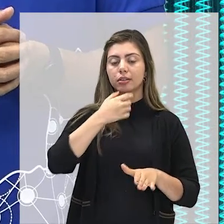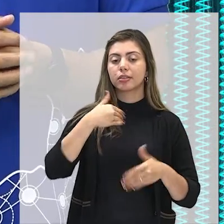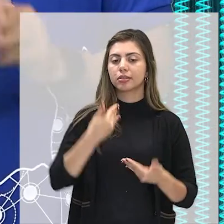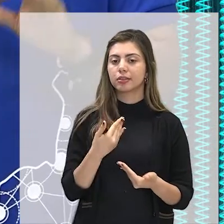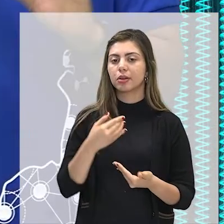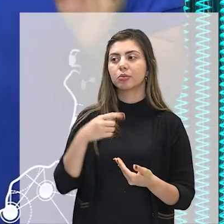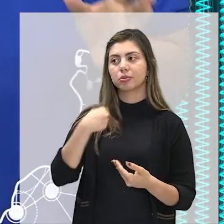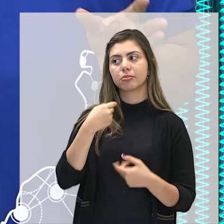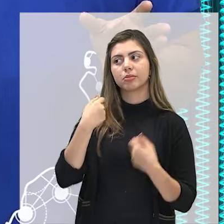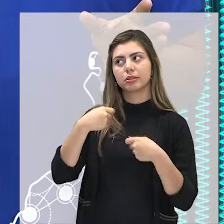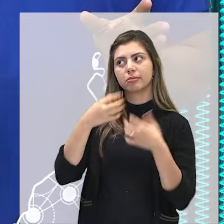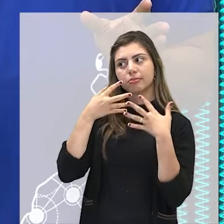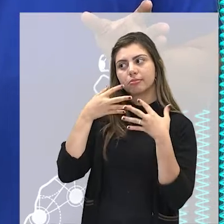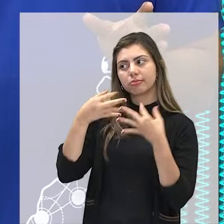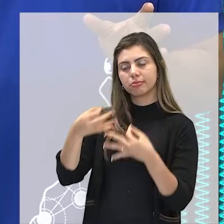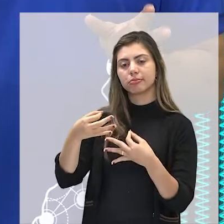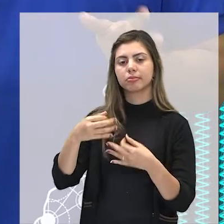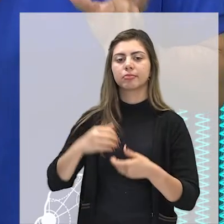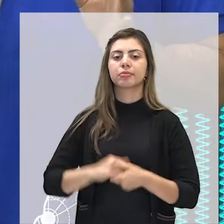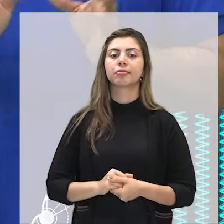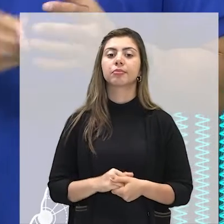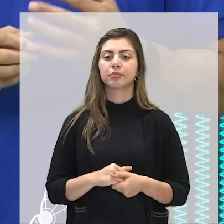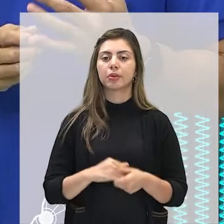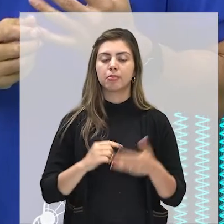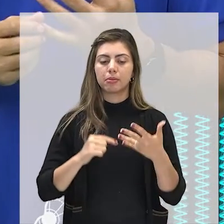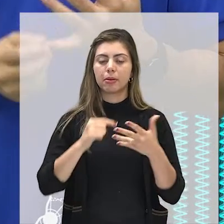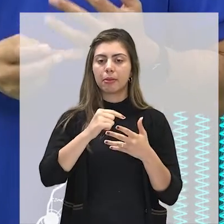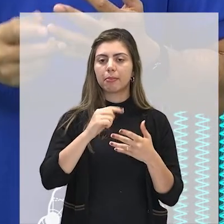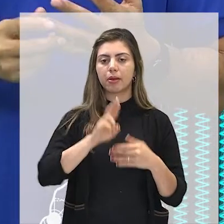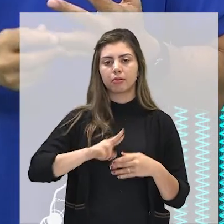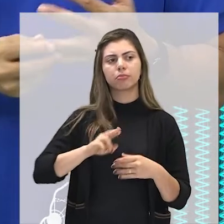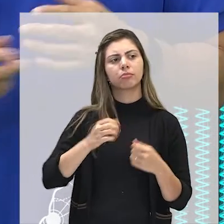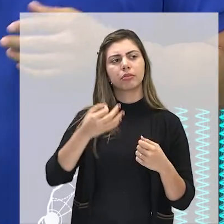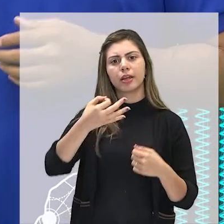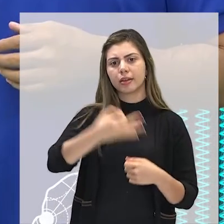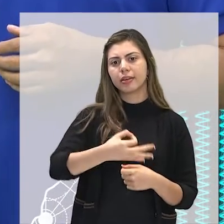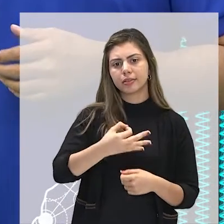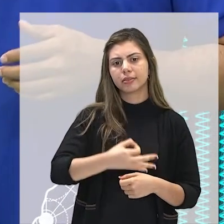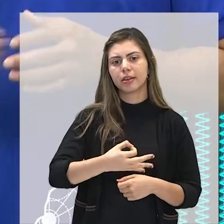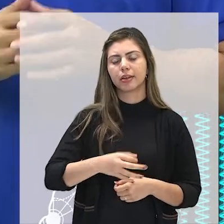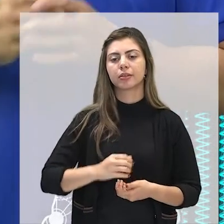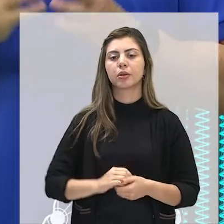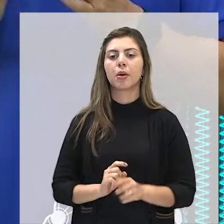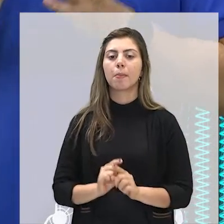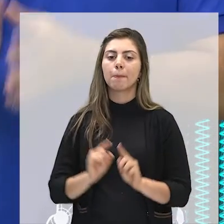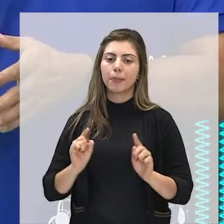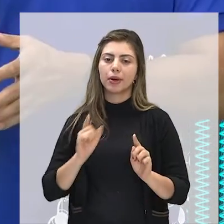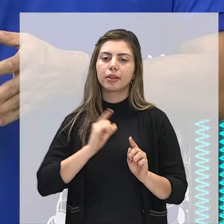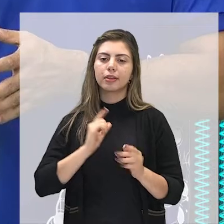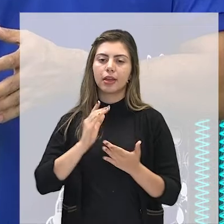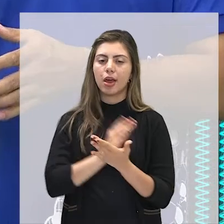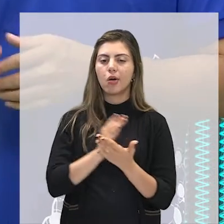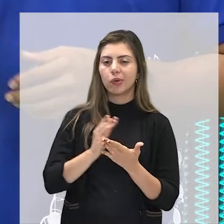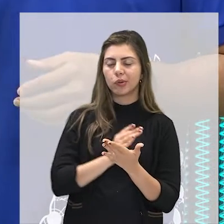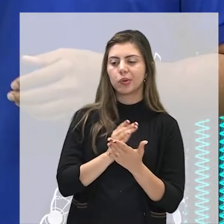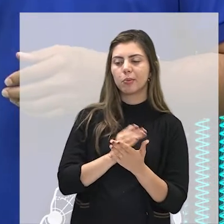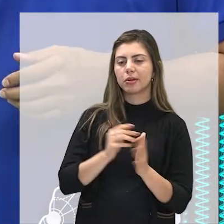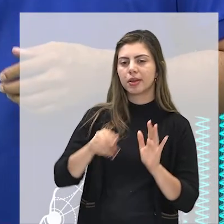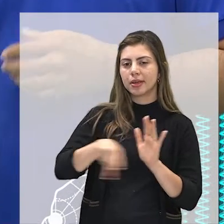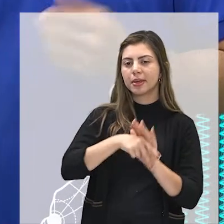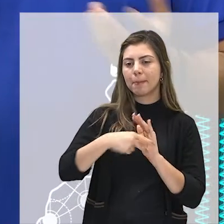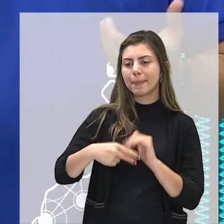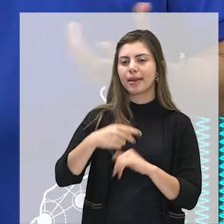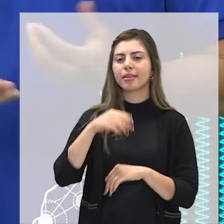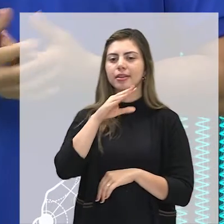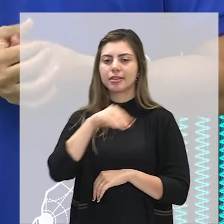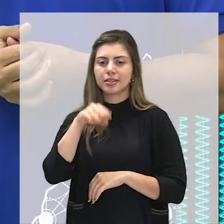isso também. Todas essas formas que eu citei até agora estão corretas. Can, could, mas também tem aquelas que são típicas da oralidade,